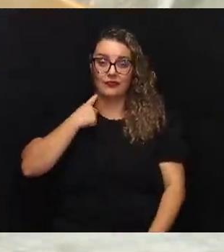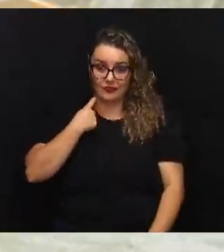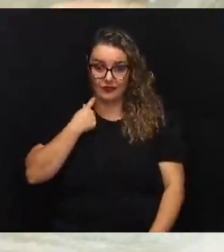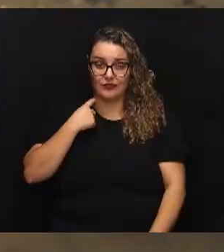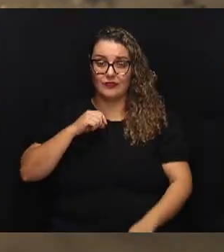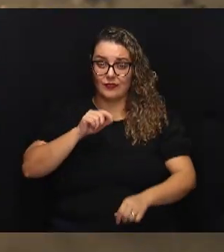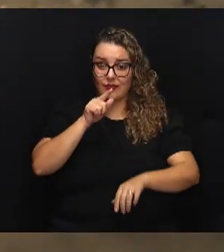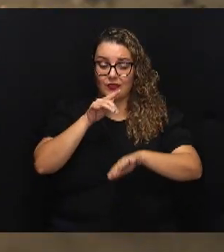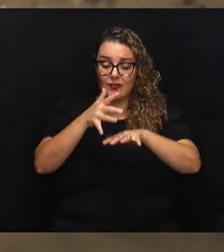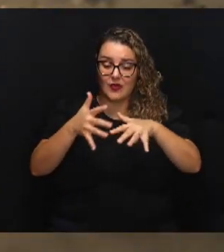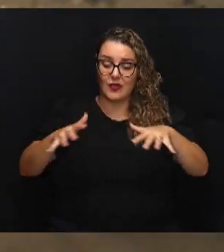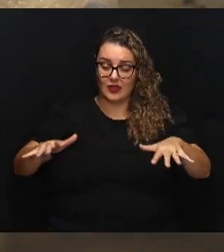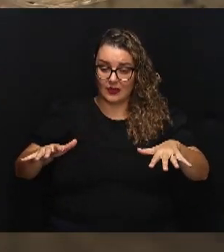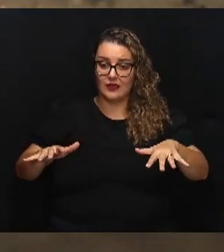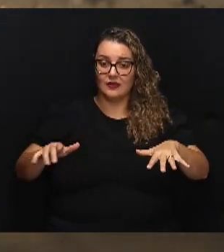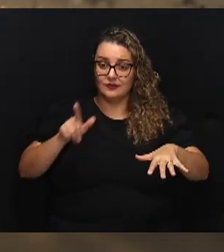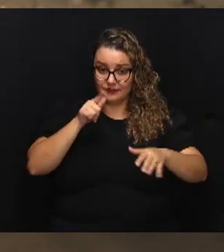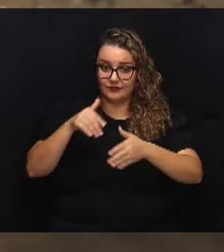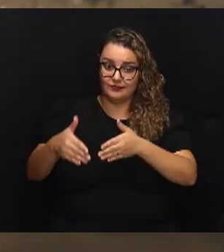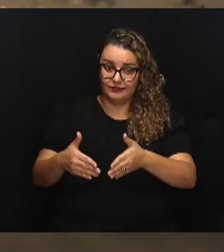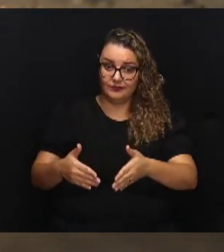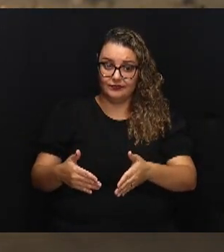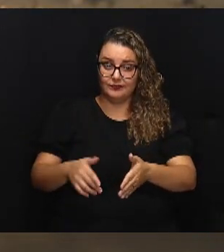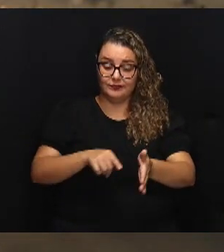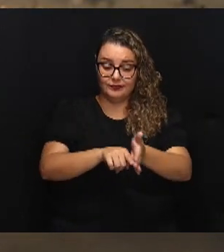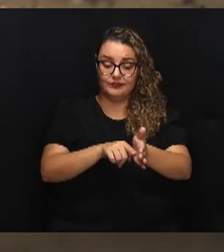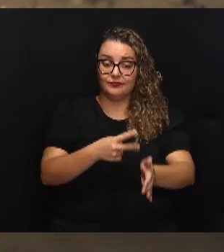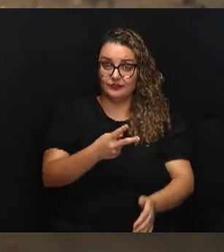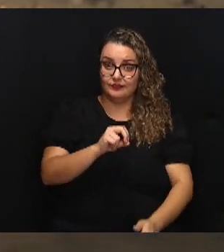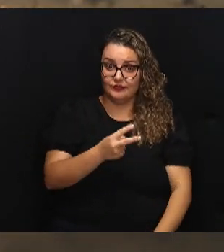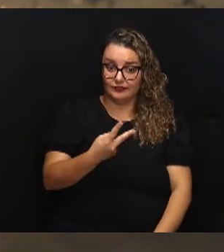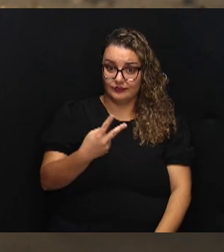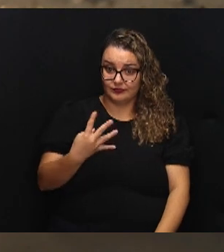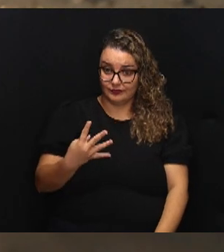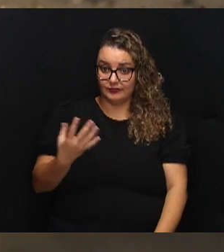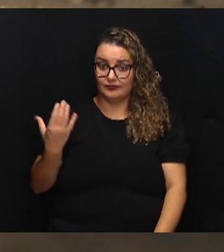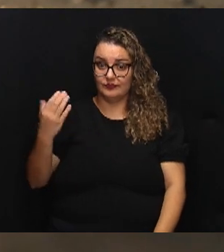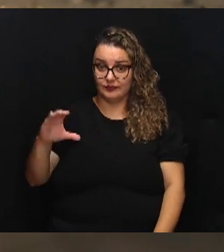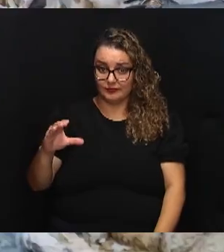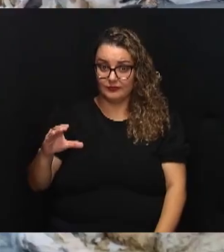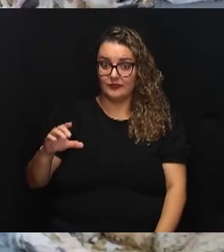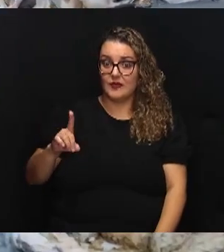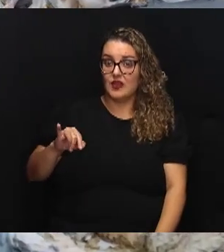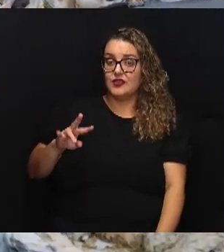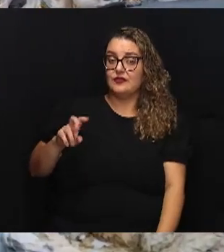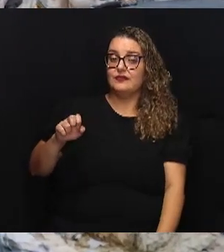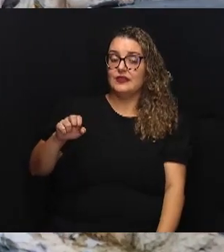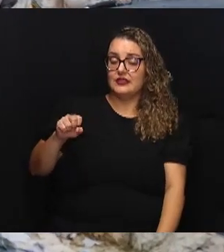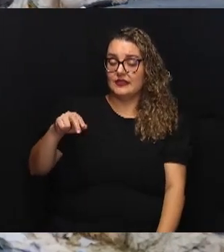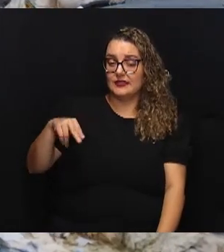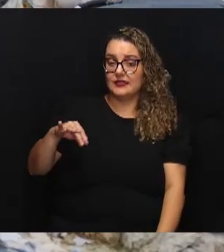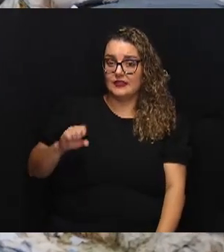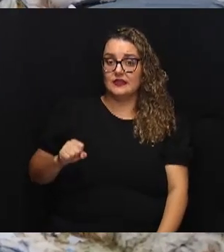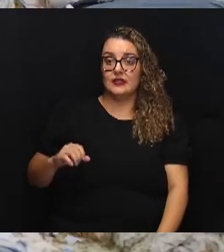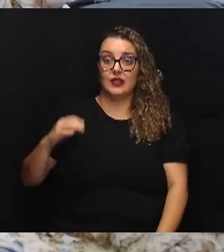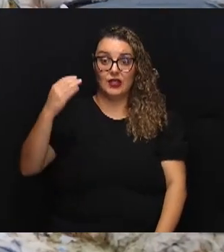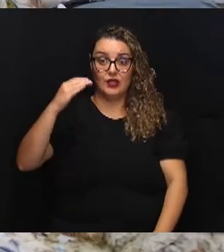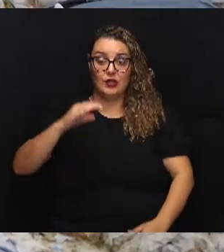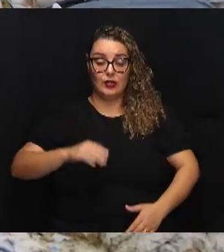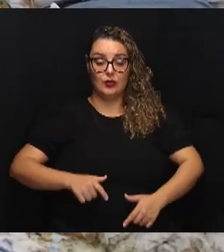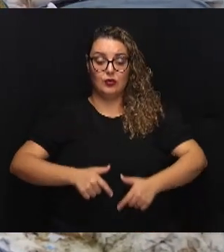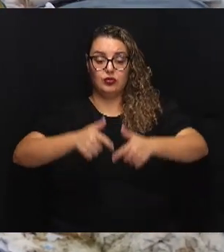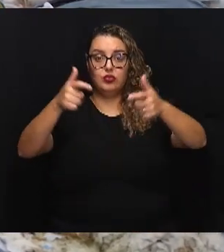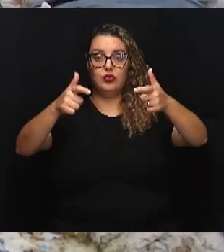globalmente. De acordo com a pesquisa de 2024, publicada na Science Advances, a Coca-Cola lidera o ranking de